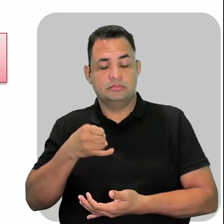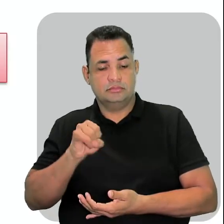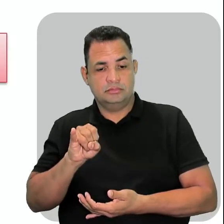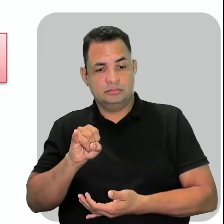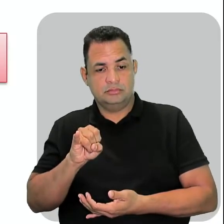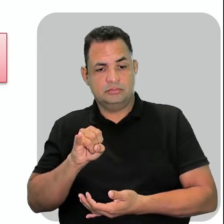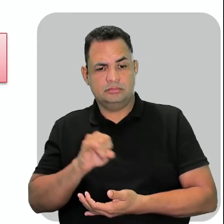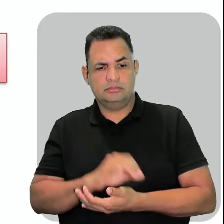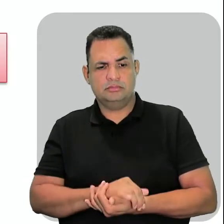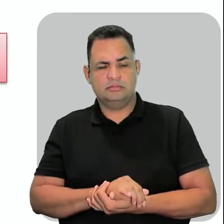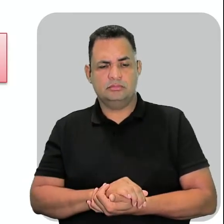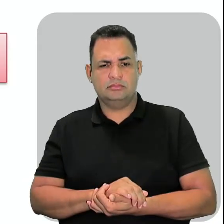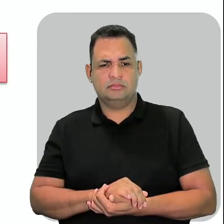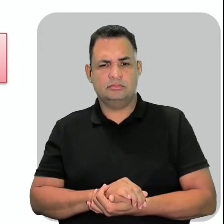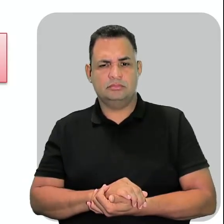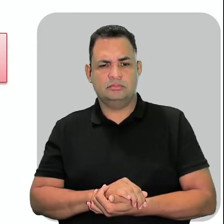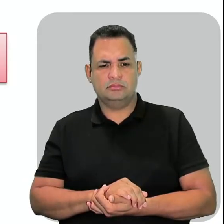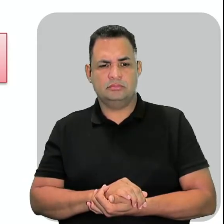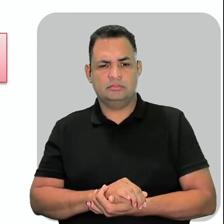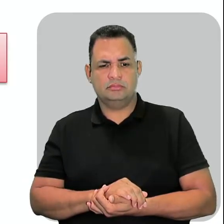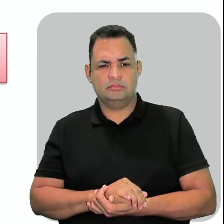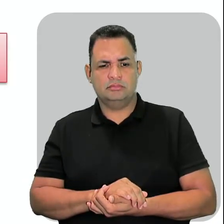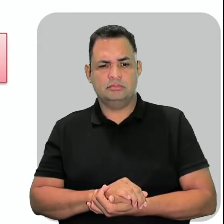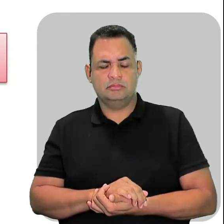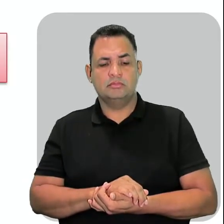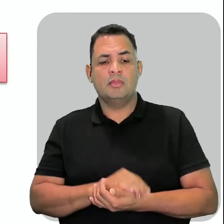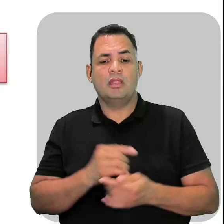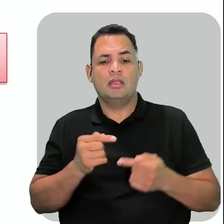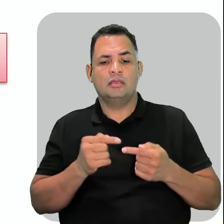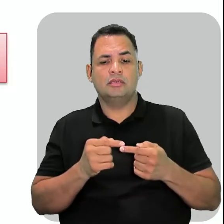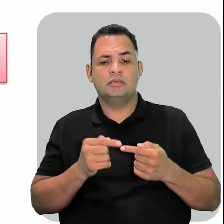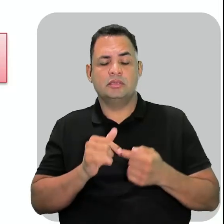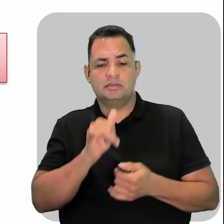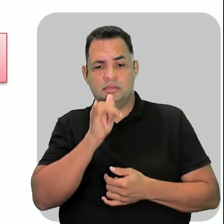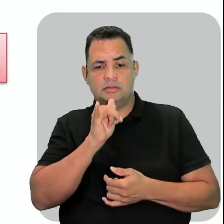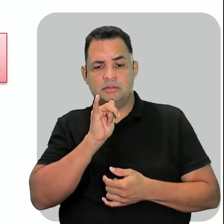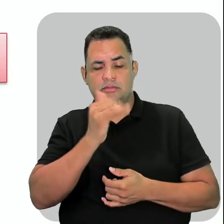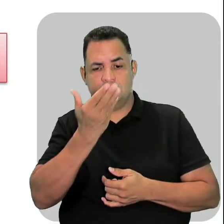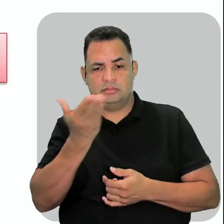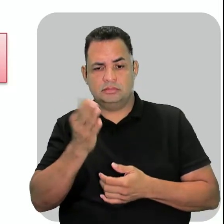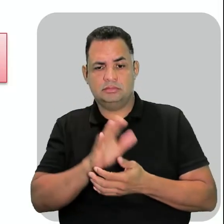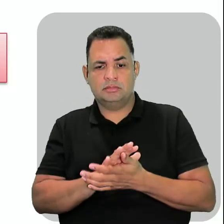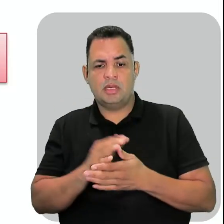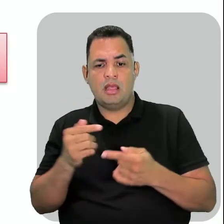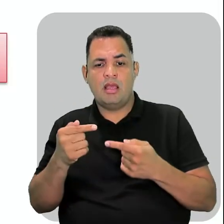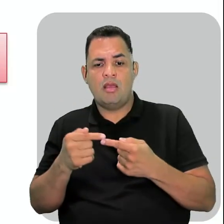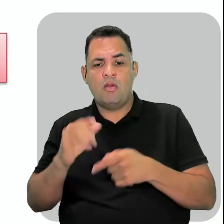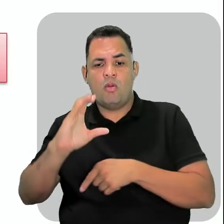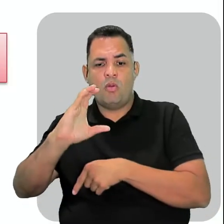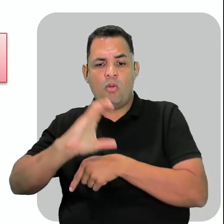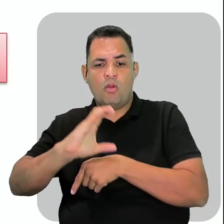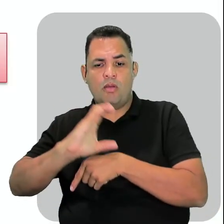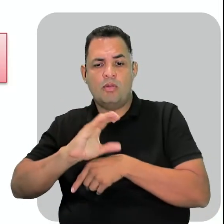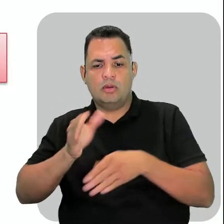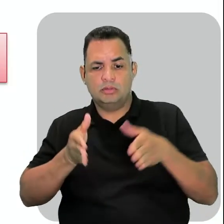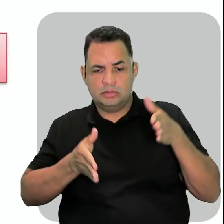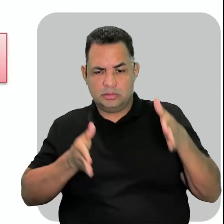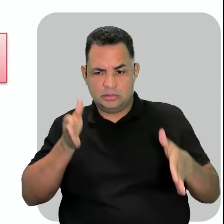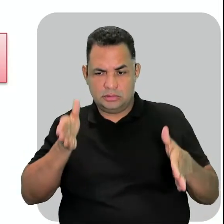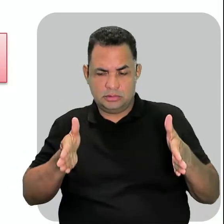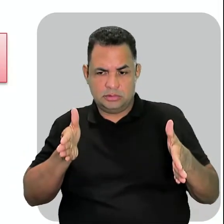Se, somente se, ele se ligasse, vou fazer aqui o exemplo, a um carbono da